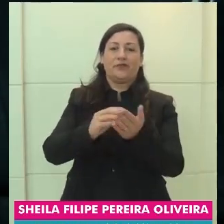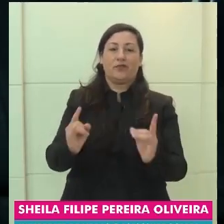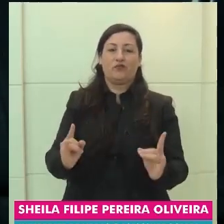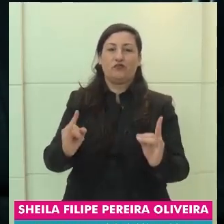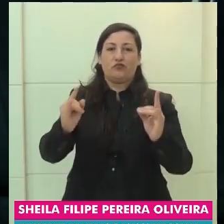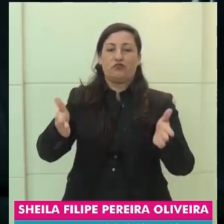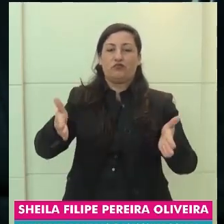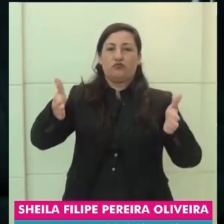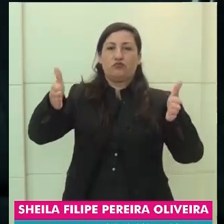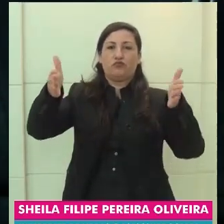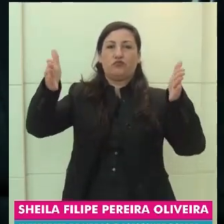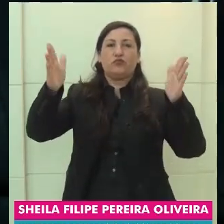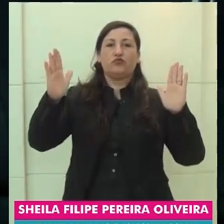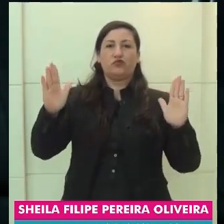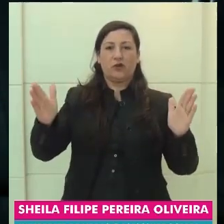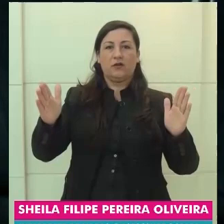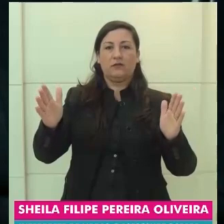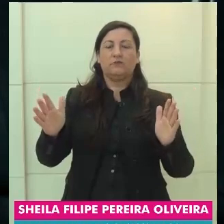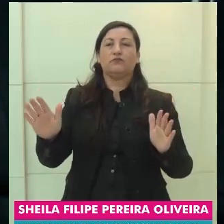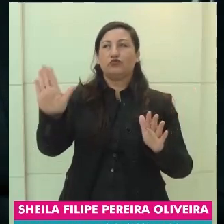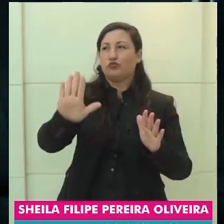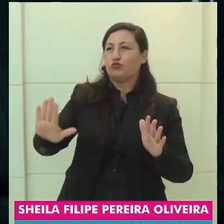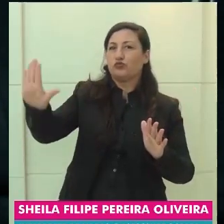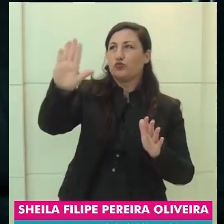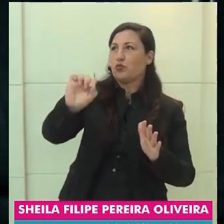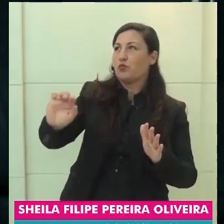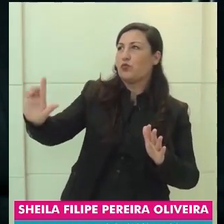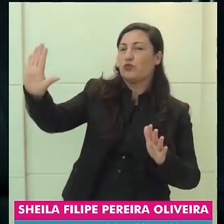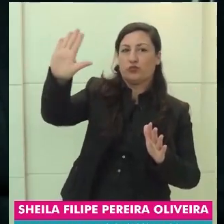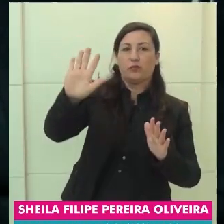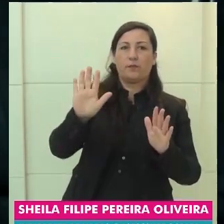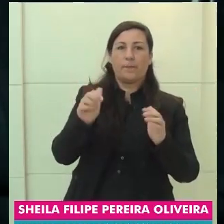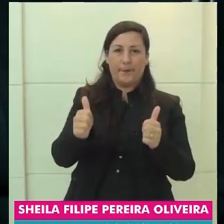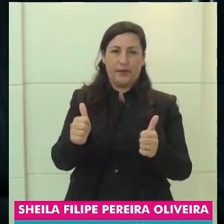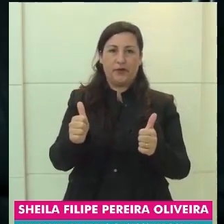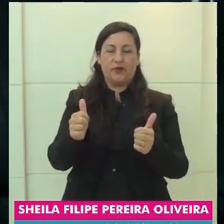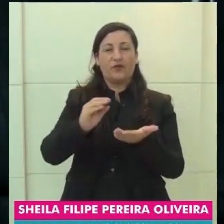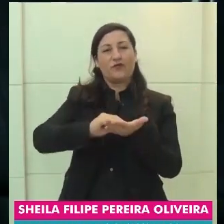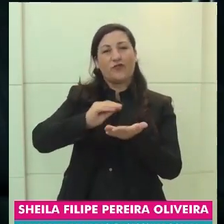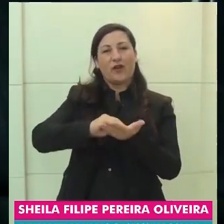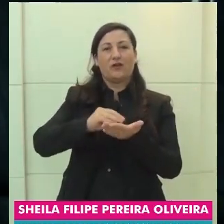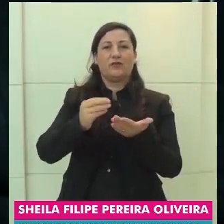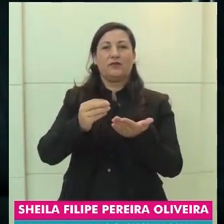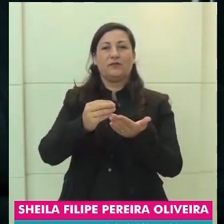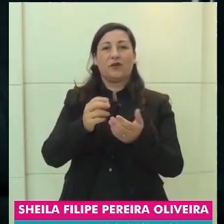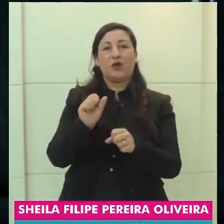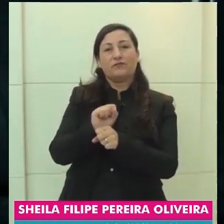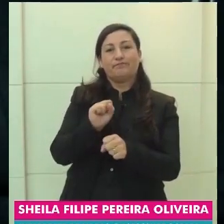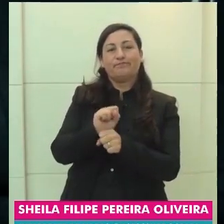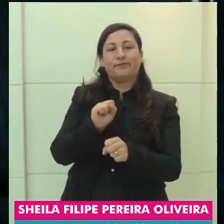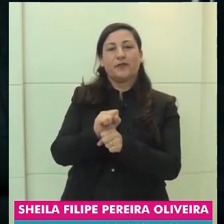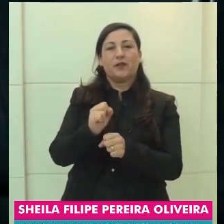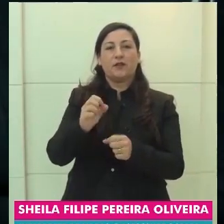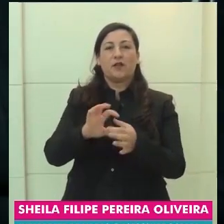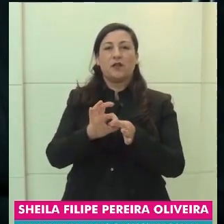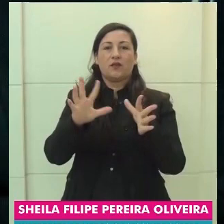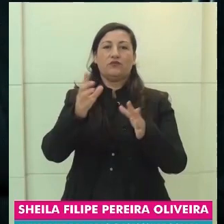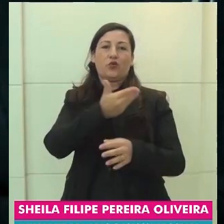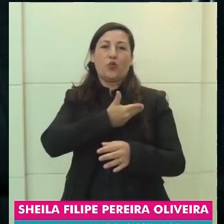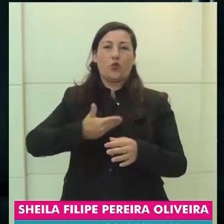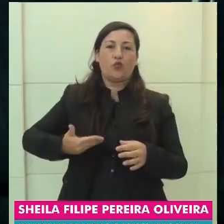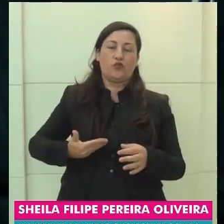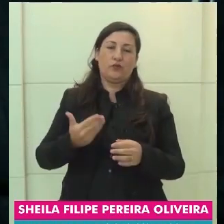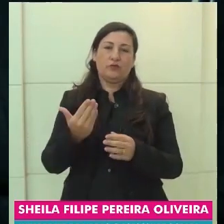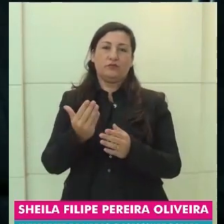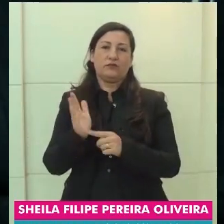levantada, colocada a laja, rebocada. Então, agora, a gente está aguardando a liberação da parte do governo,